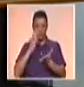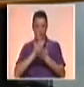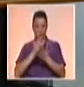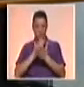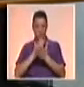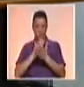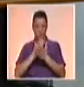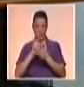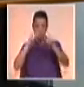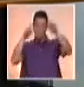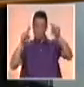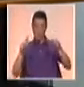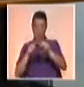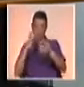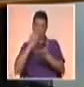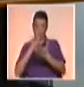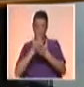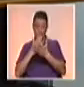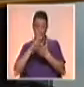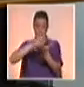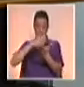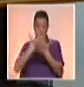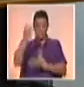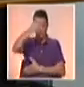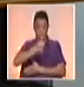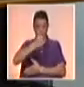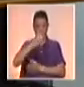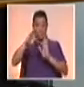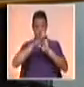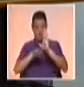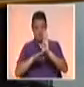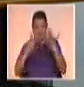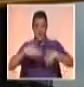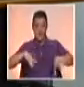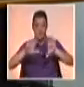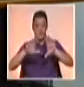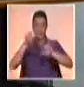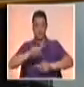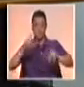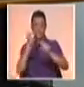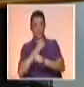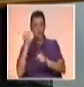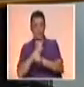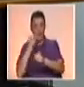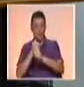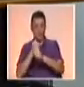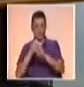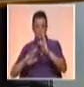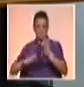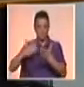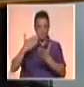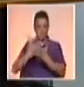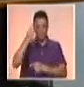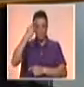pôr aquele quadradinho pequenino com o intérprete nos programas e ainda não conseguimos ter a funcionalidade de